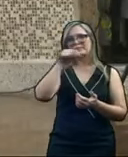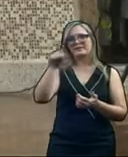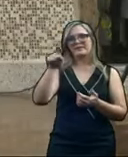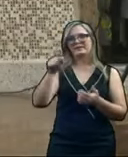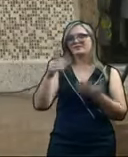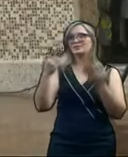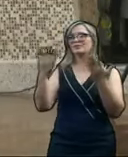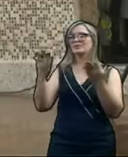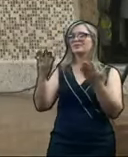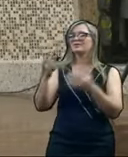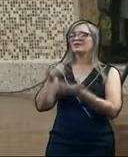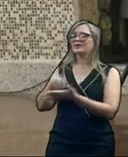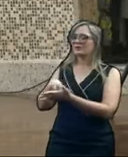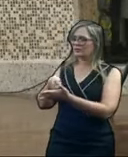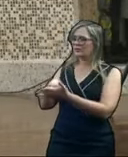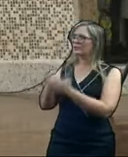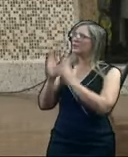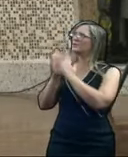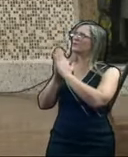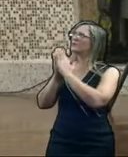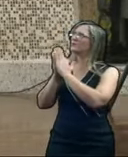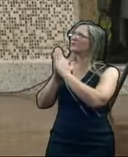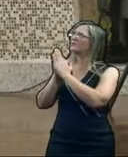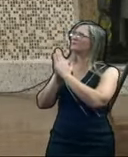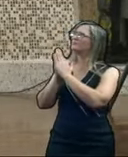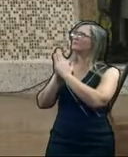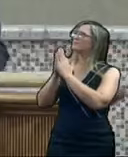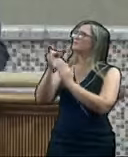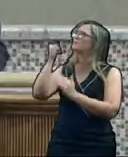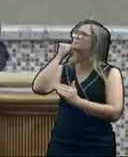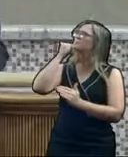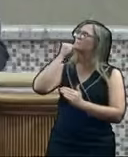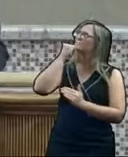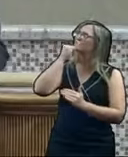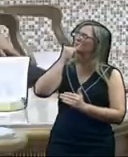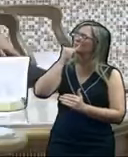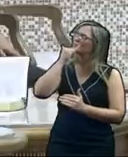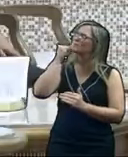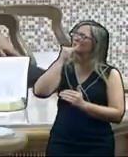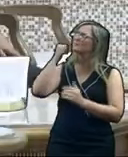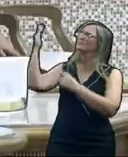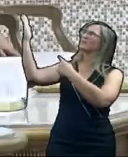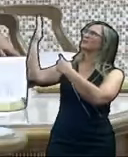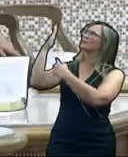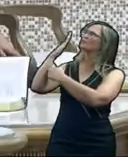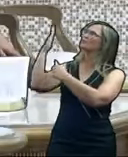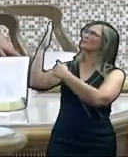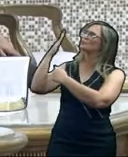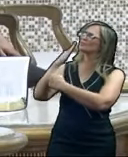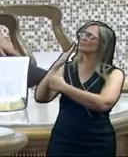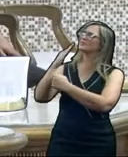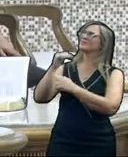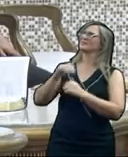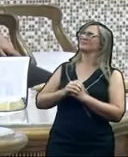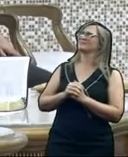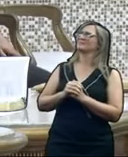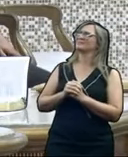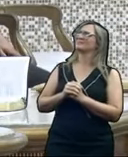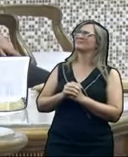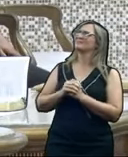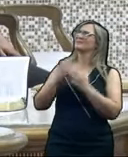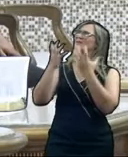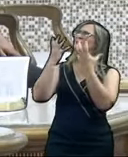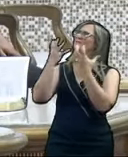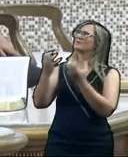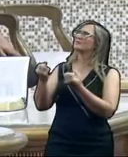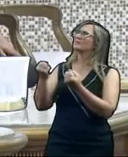nessa latada eu que falei mas tem misericórdia Me tira daqui a chuva aqui ele